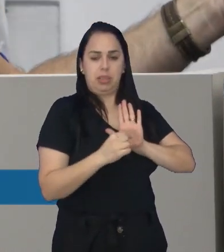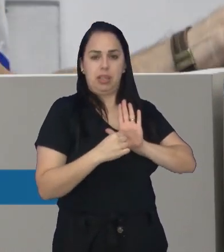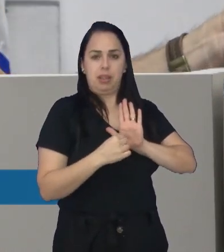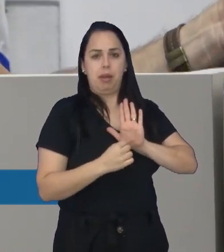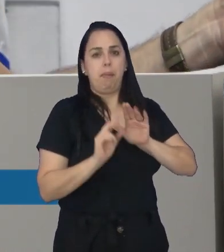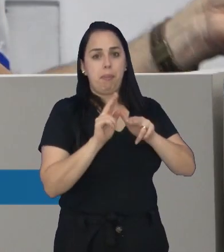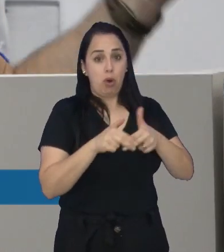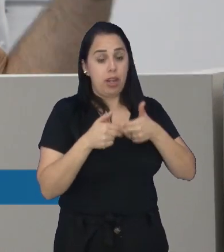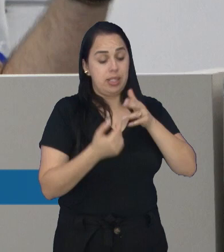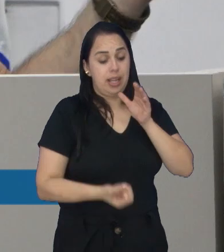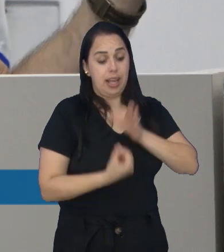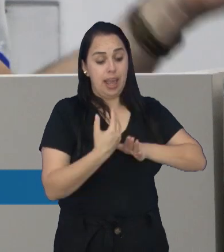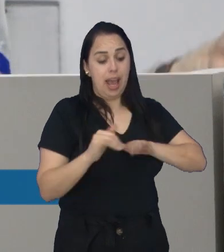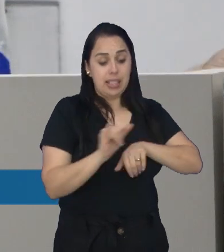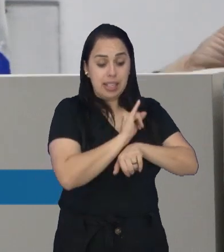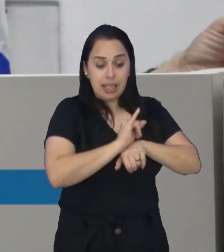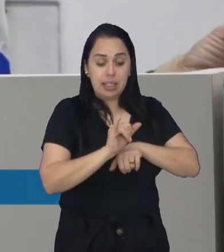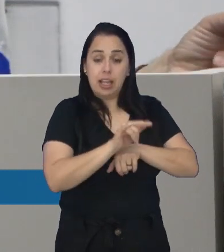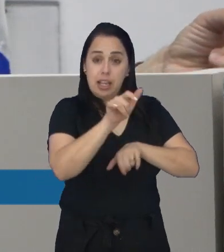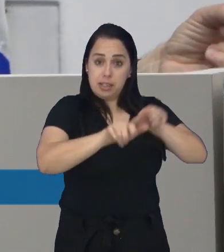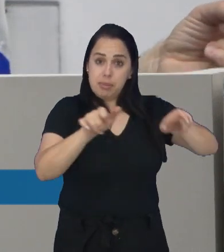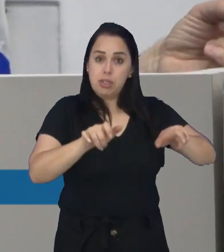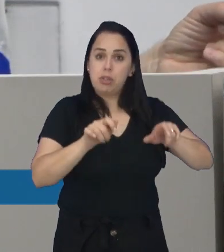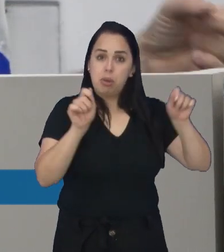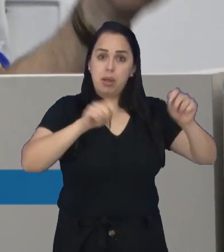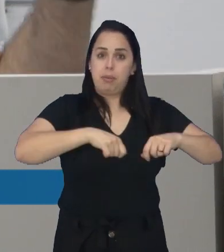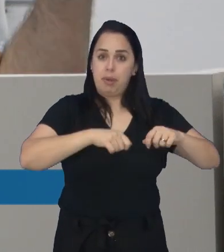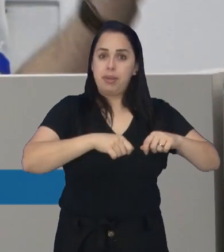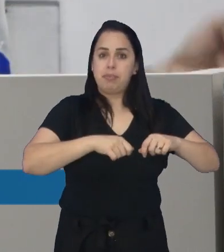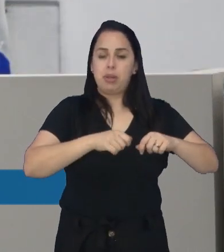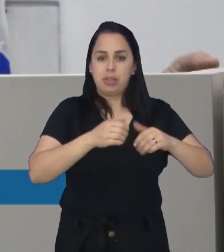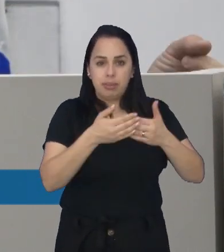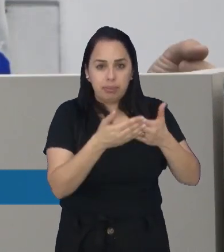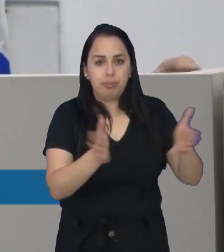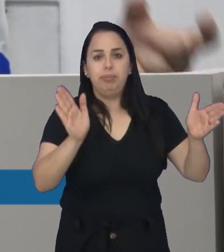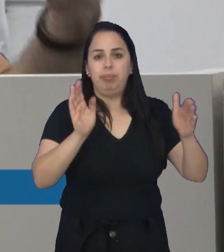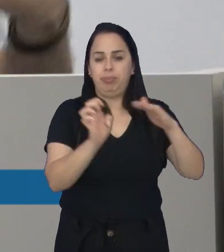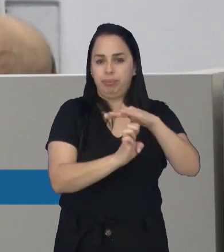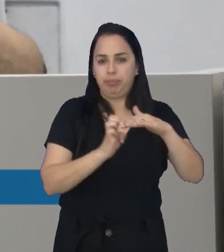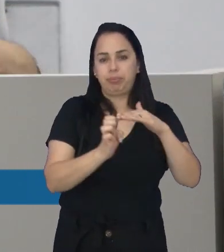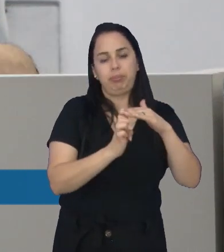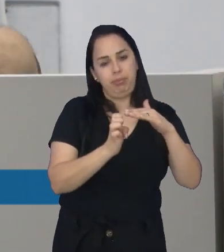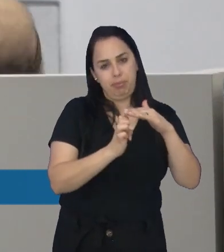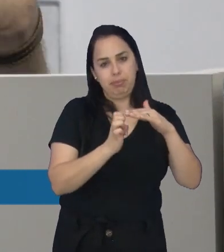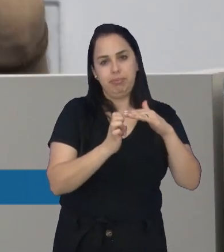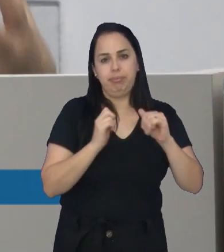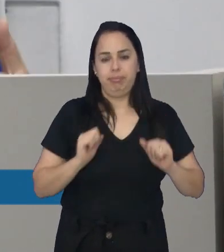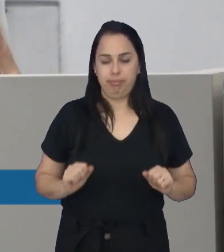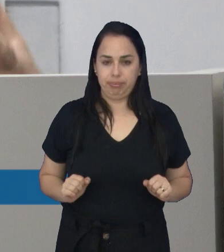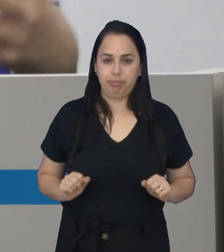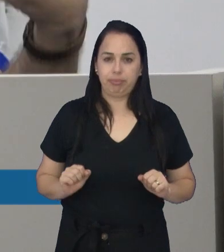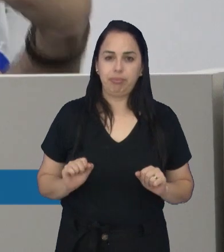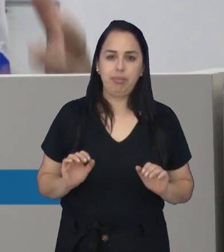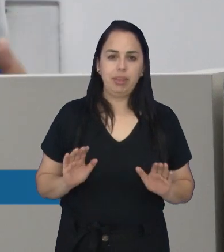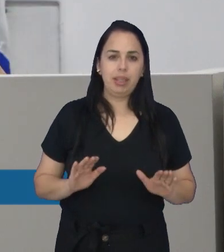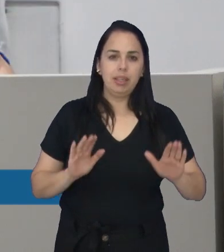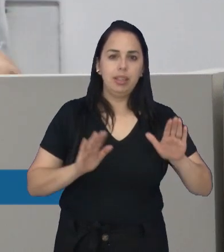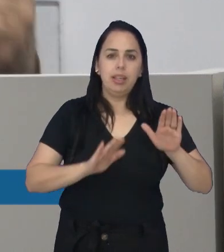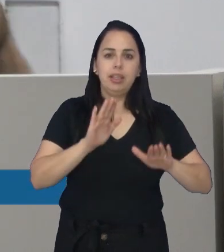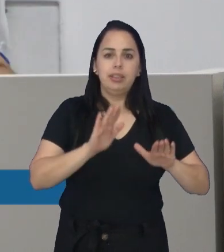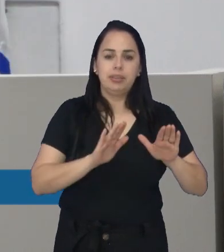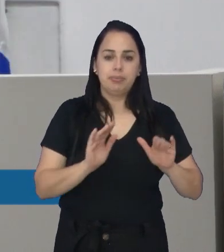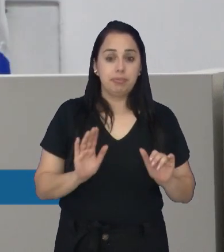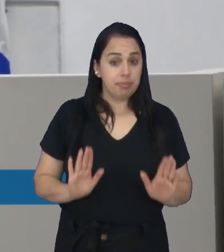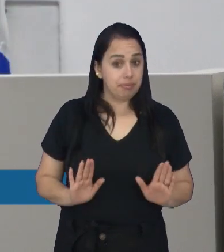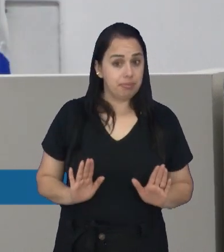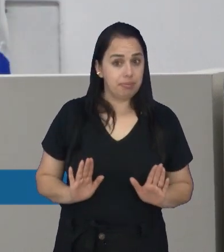estamos criando mecanismos porque as pessoas possam ter seus negócios que as pessoas possam sobreviver numa condição fundiária que não não atende o engordar